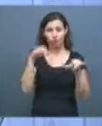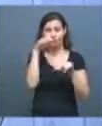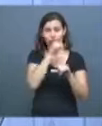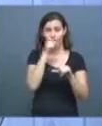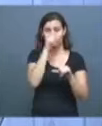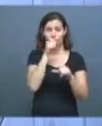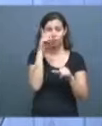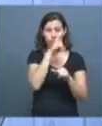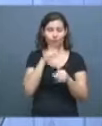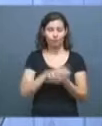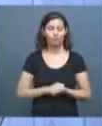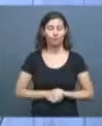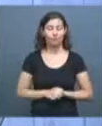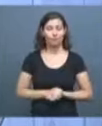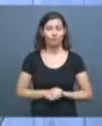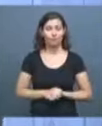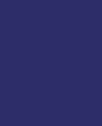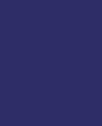semana.